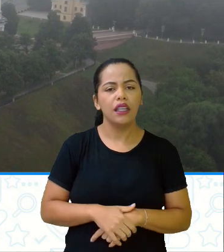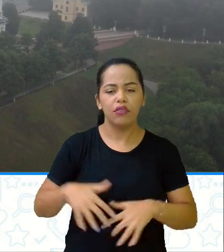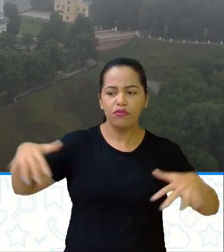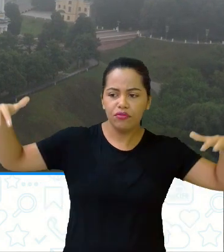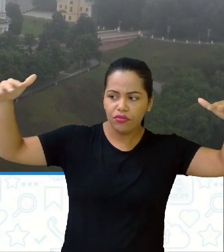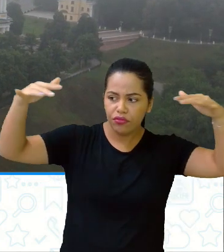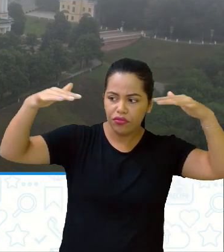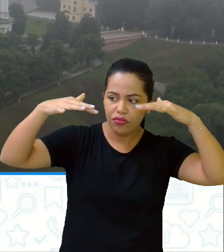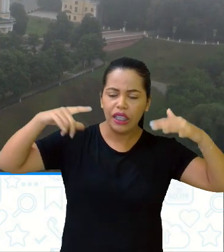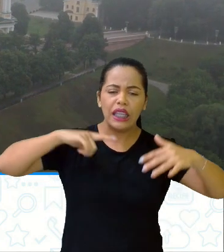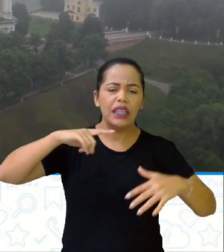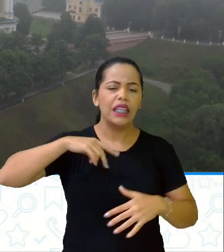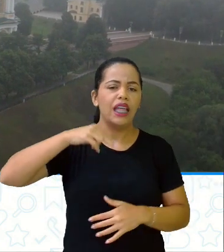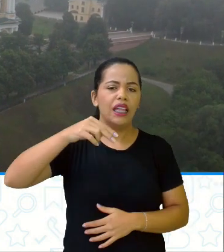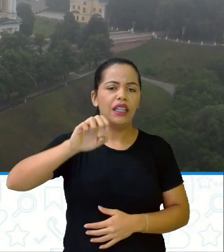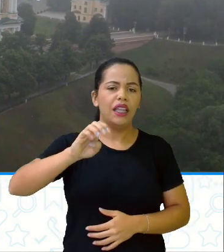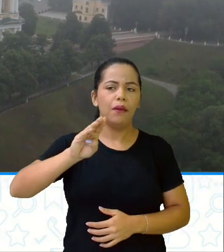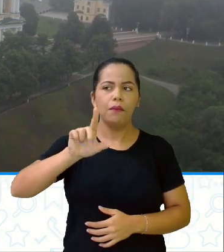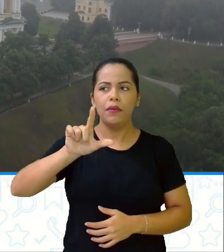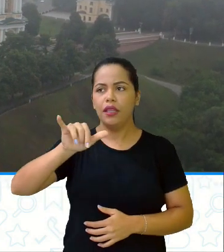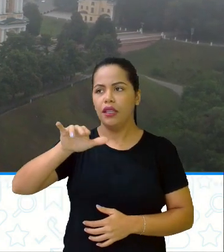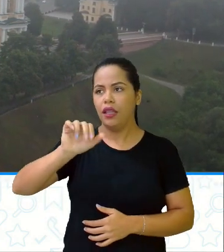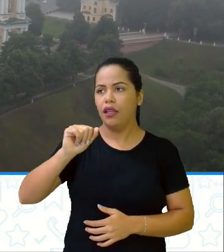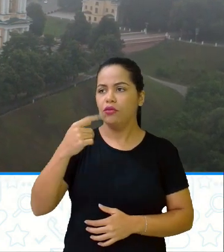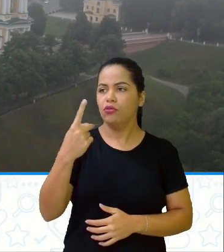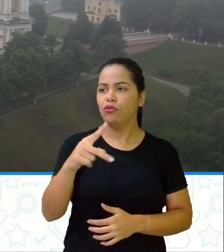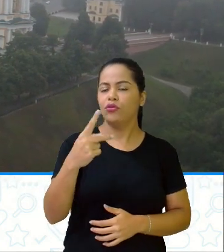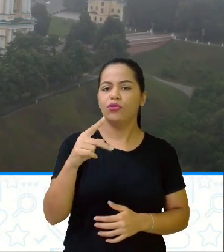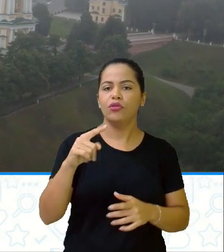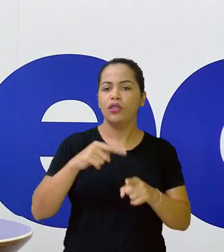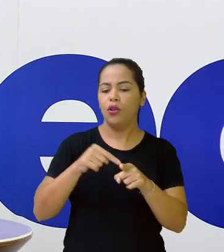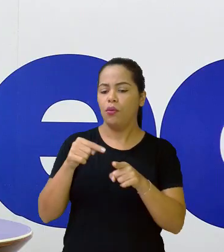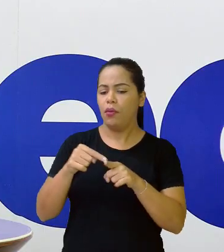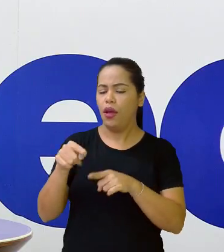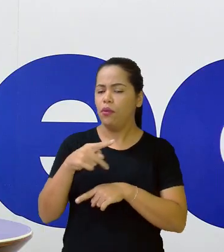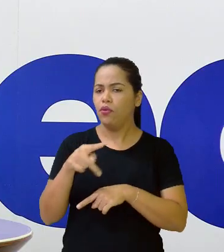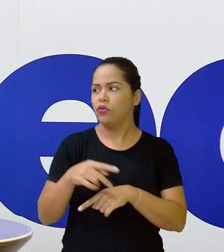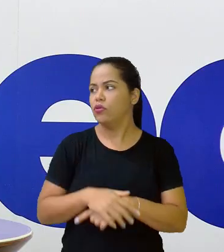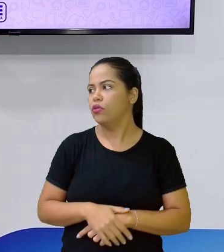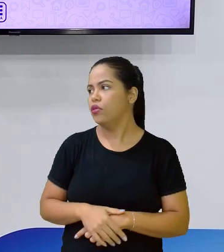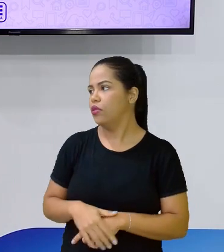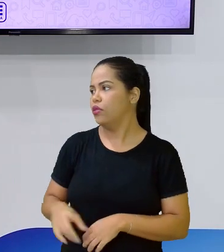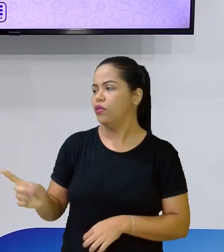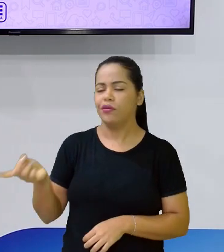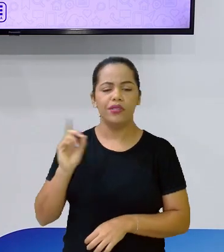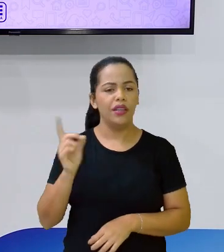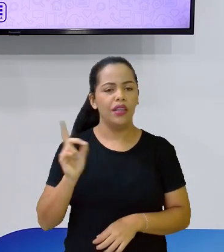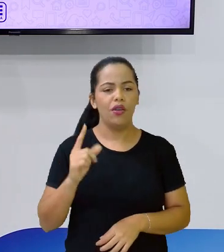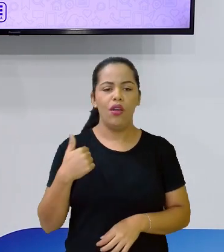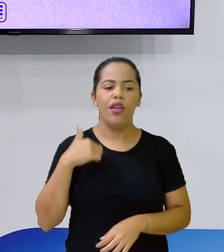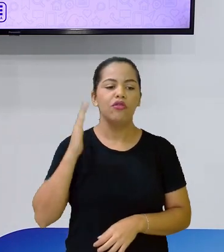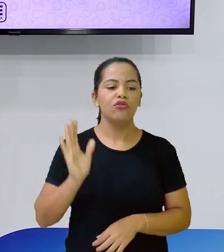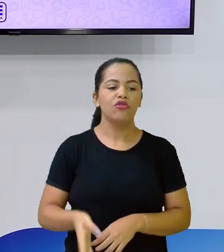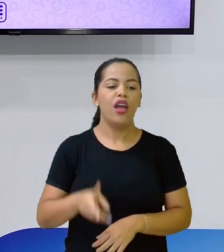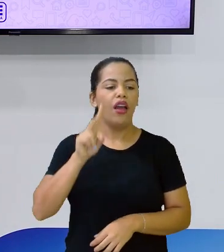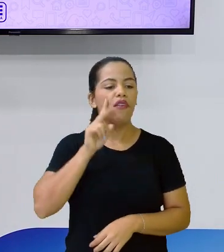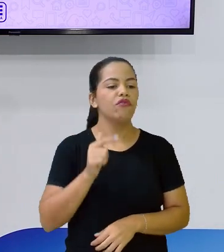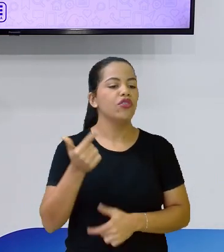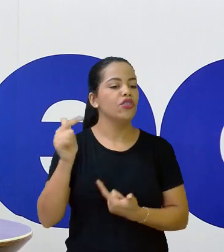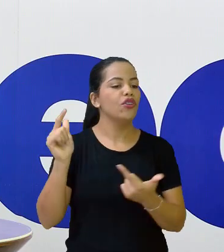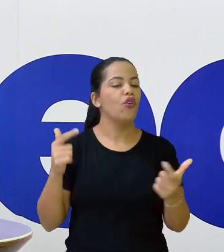teve neblina no seu bairro? Já teve neblina no seu bairro, professora? Não. Já viu a neblina, sim? Não, já vi neblina em